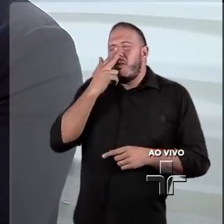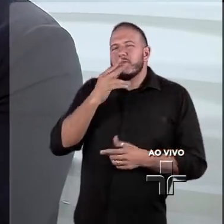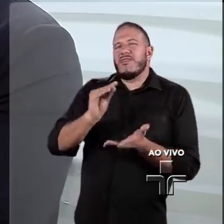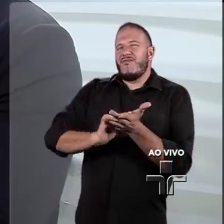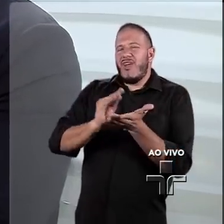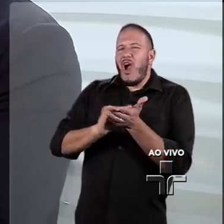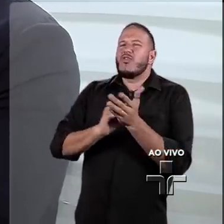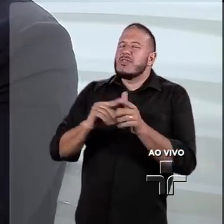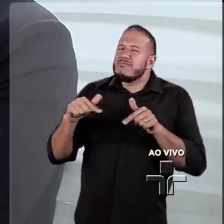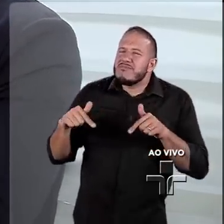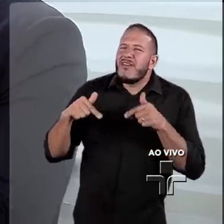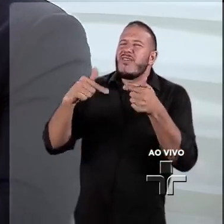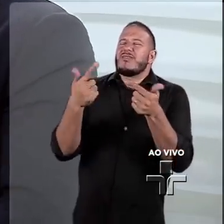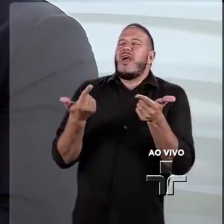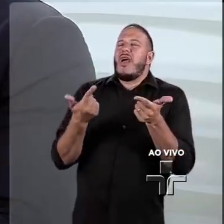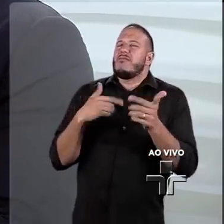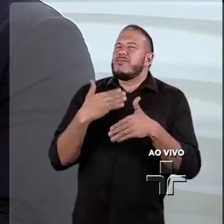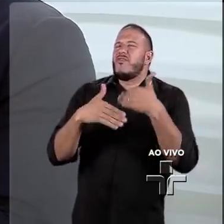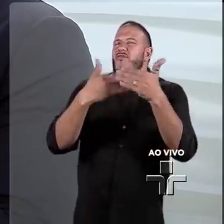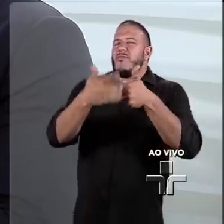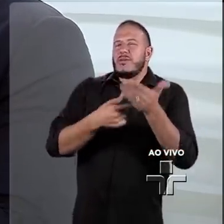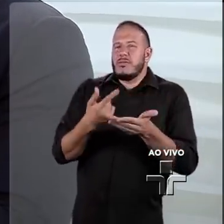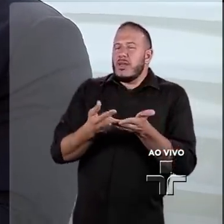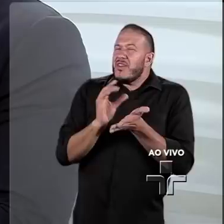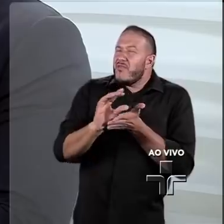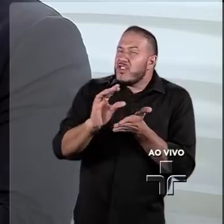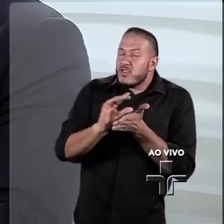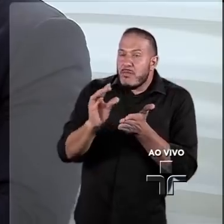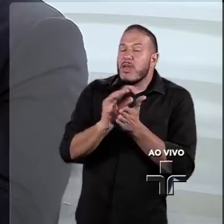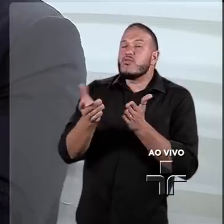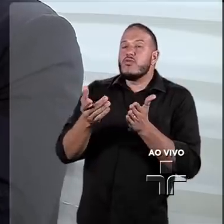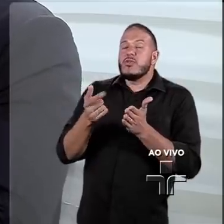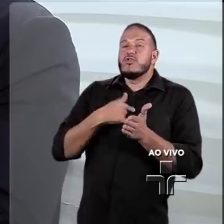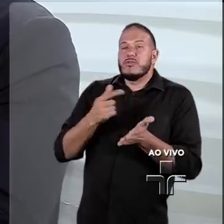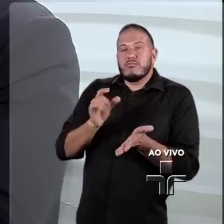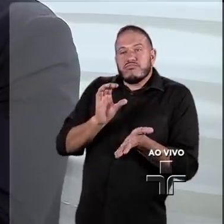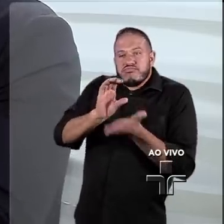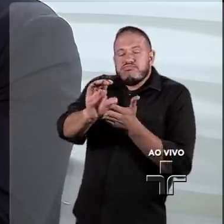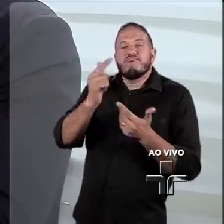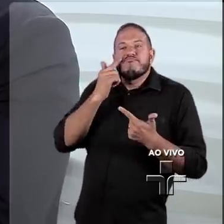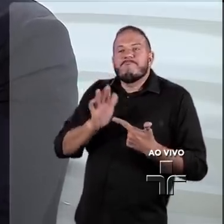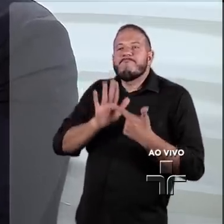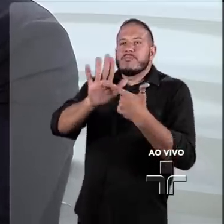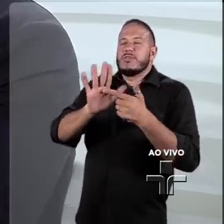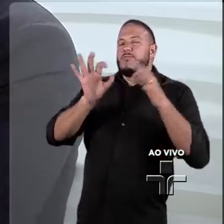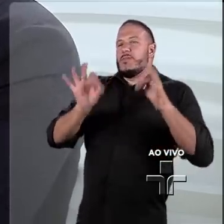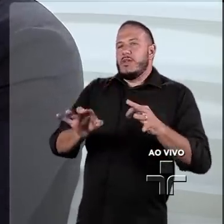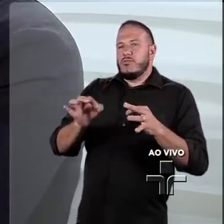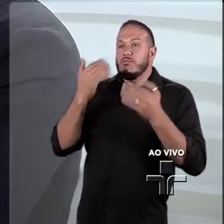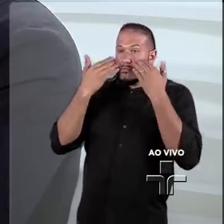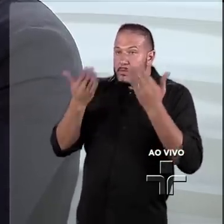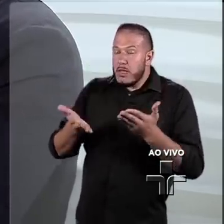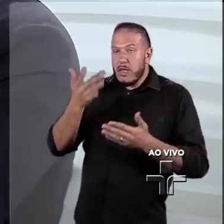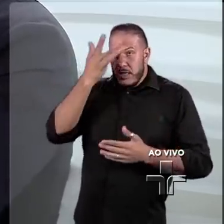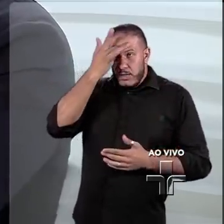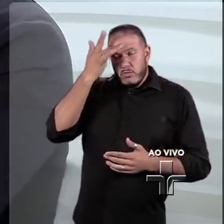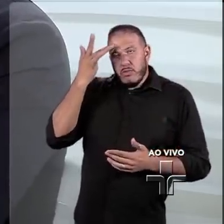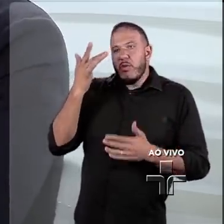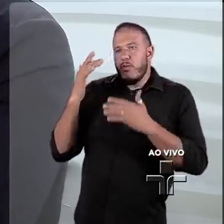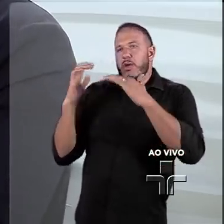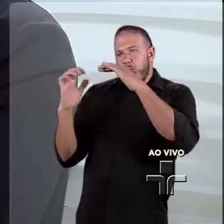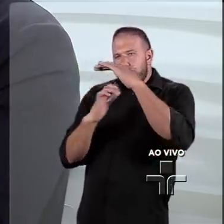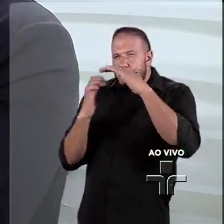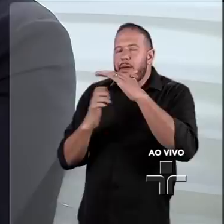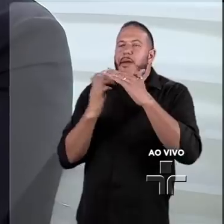especial para os empreendimentos de baixo impacto, no licenciamento autodeclaratório. Né? O empreendedor